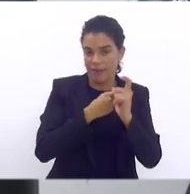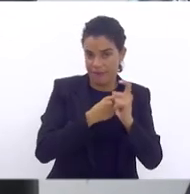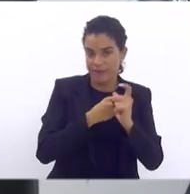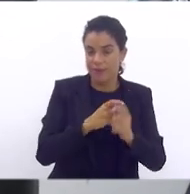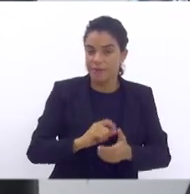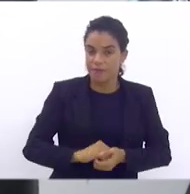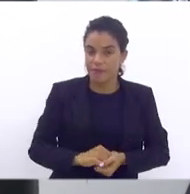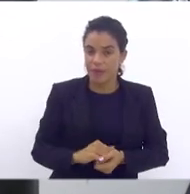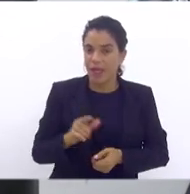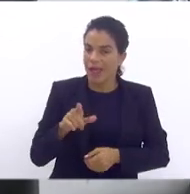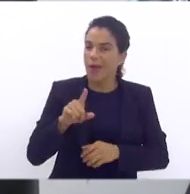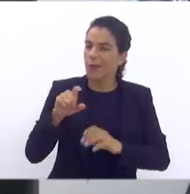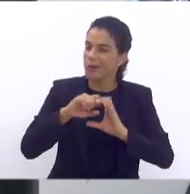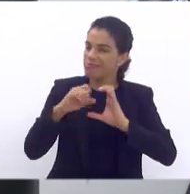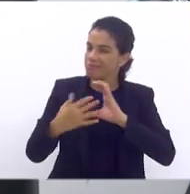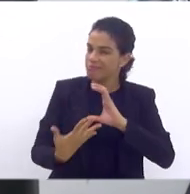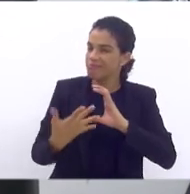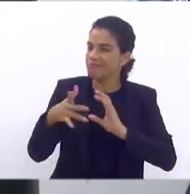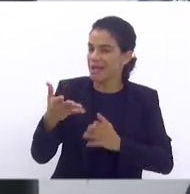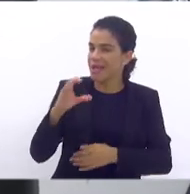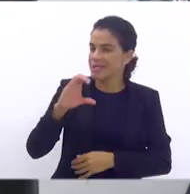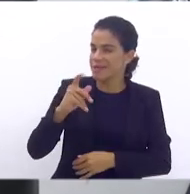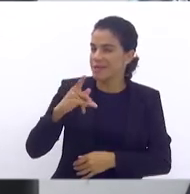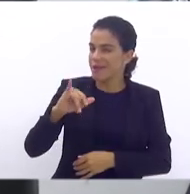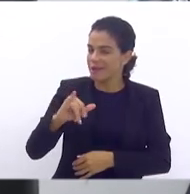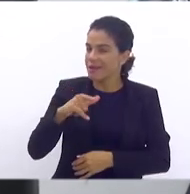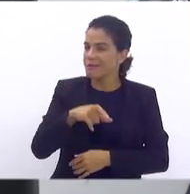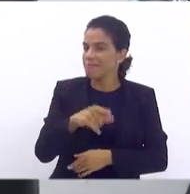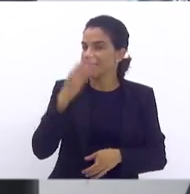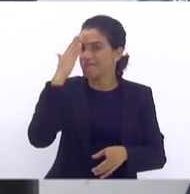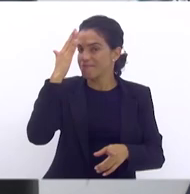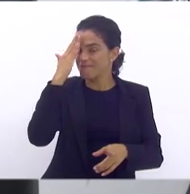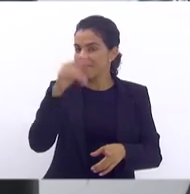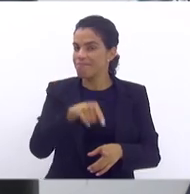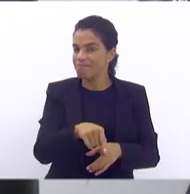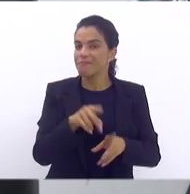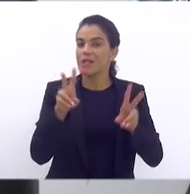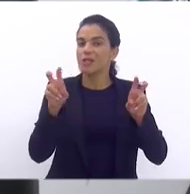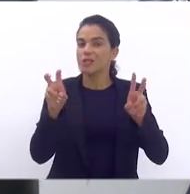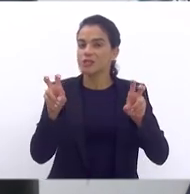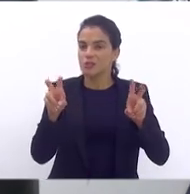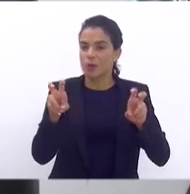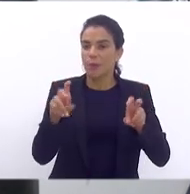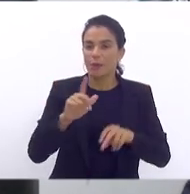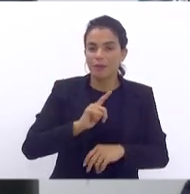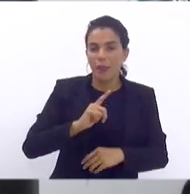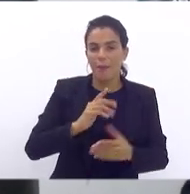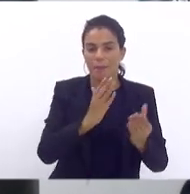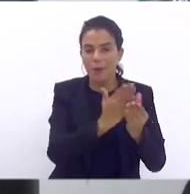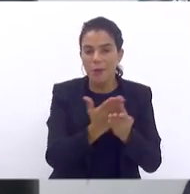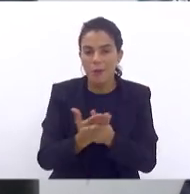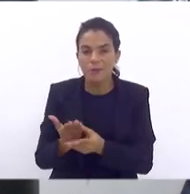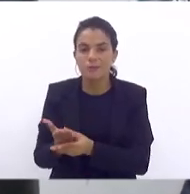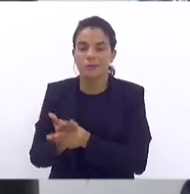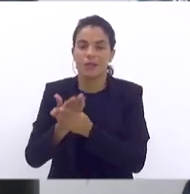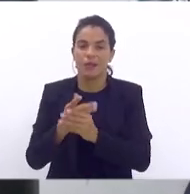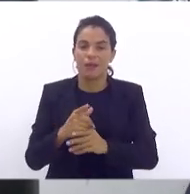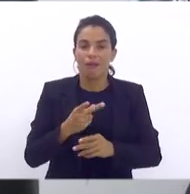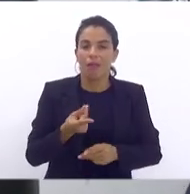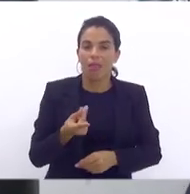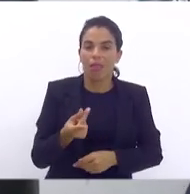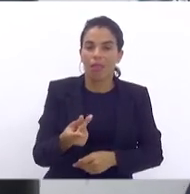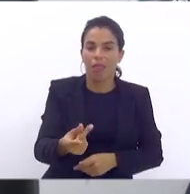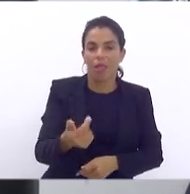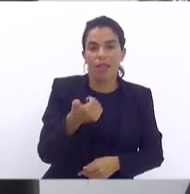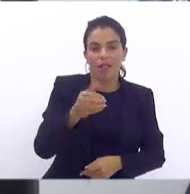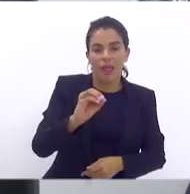um dos aspectos que nós temos que, nessa CPI, levar essa em consideração. As questões que existem de processos que perduram mais de 10,